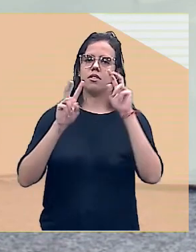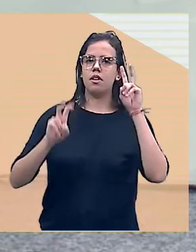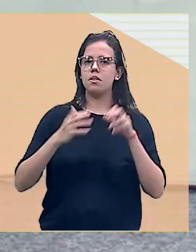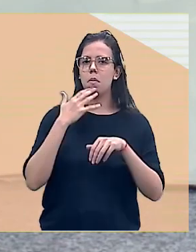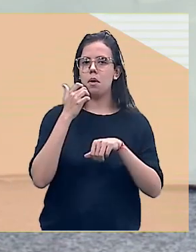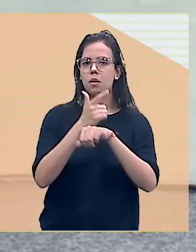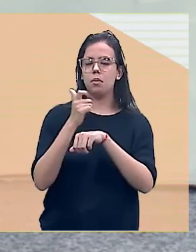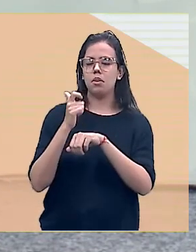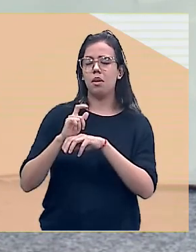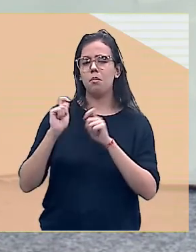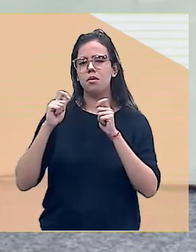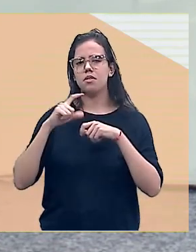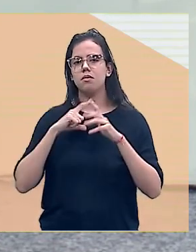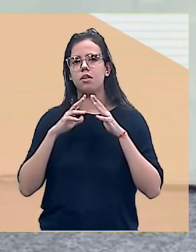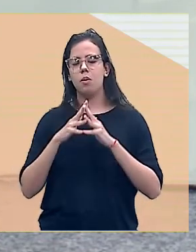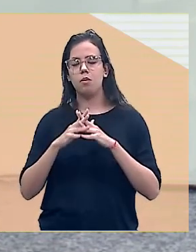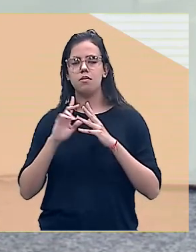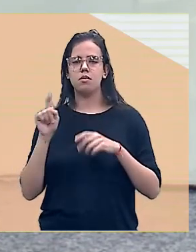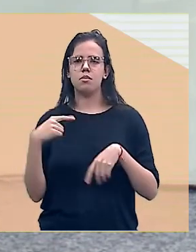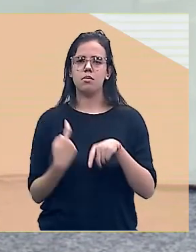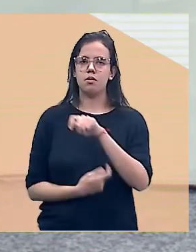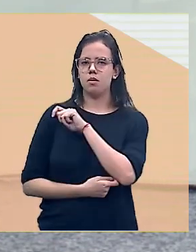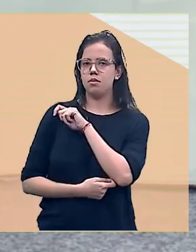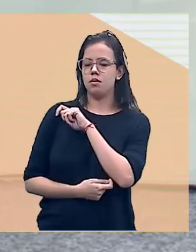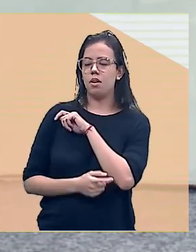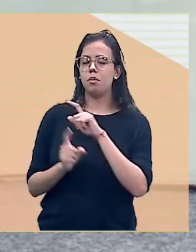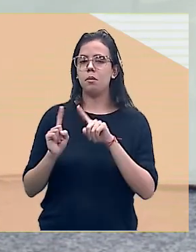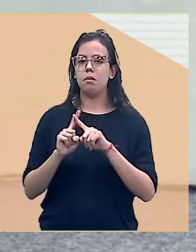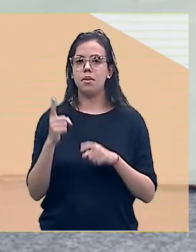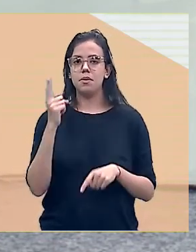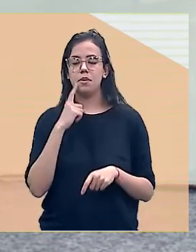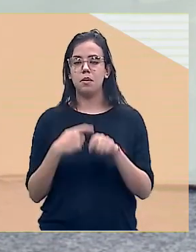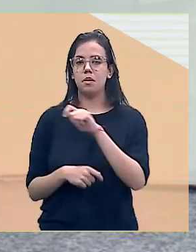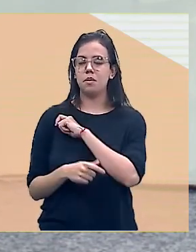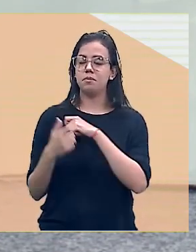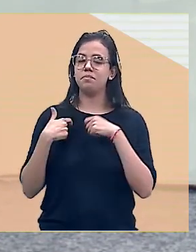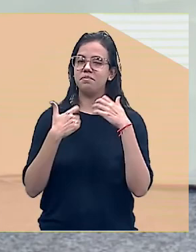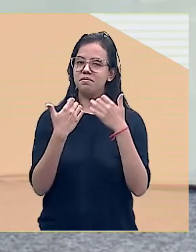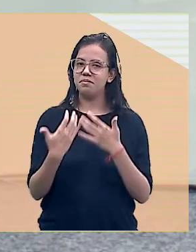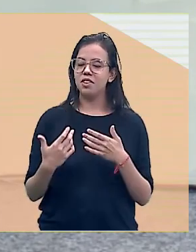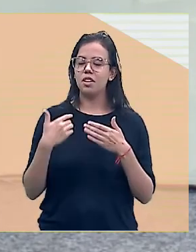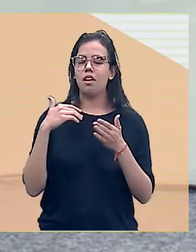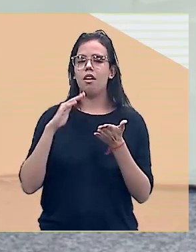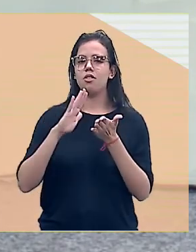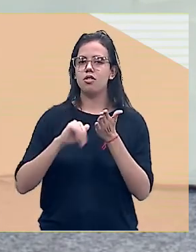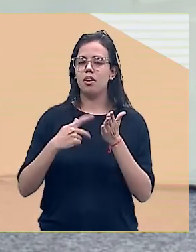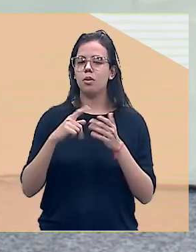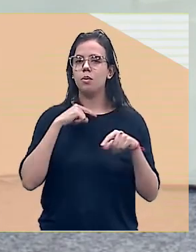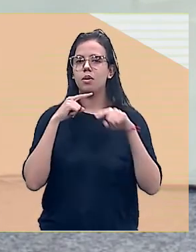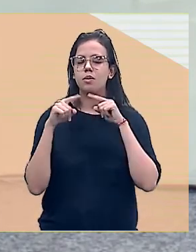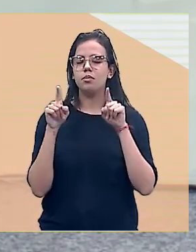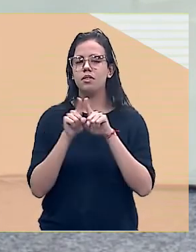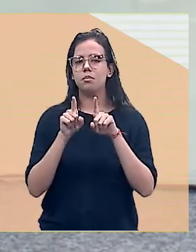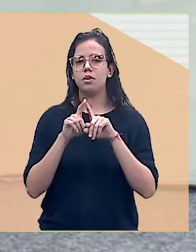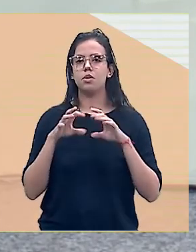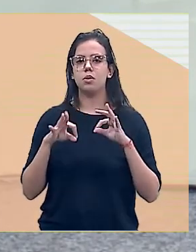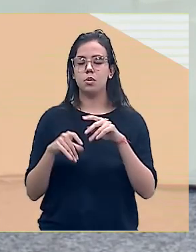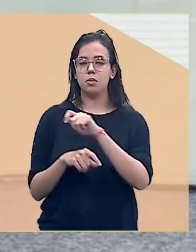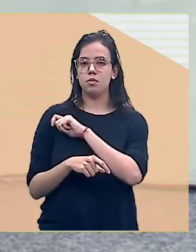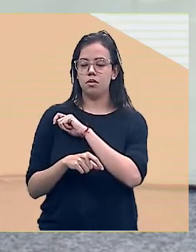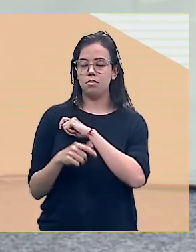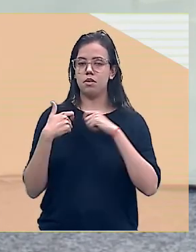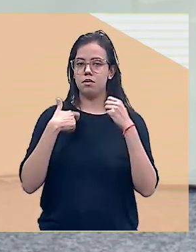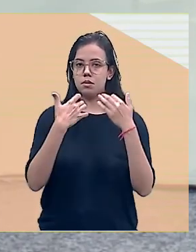Aí Já Era de fato essa confusão na cabecinha dos nossos alunos mas já aqui para tirar sua angústia de todos os alunos que a tem não